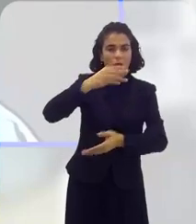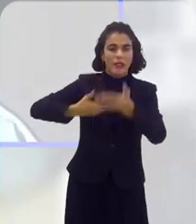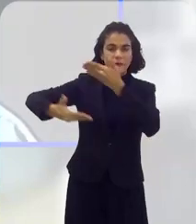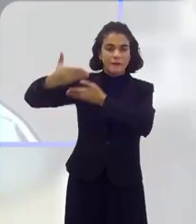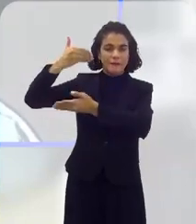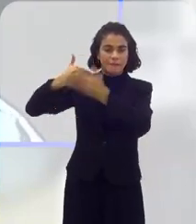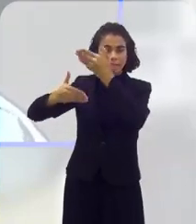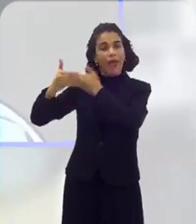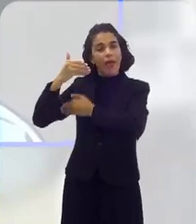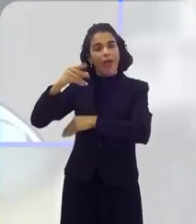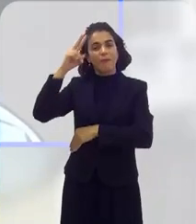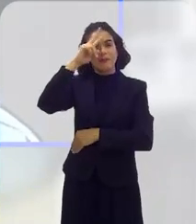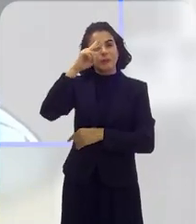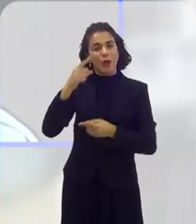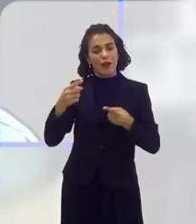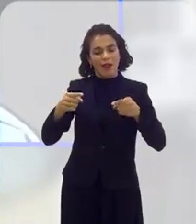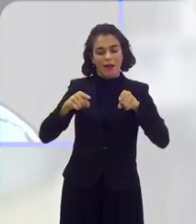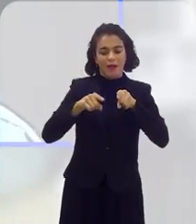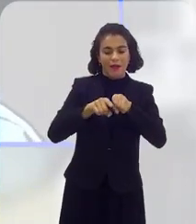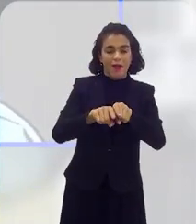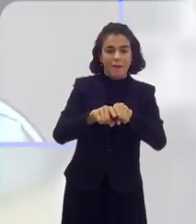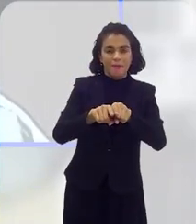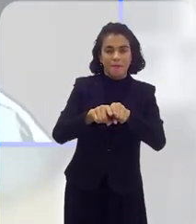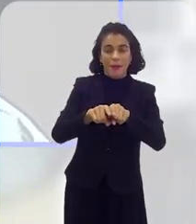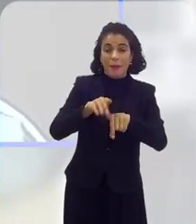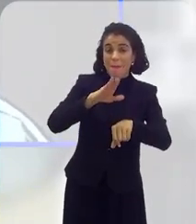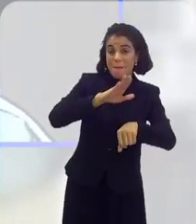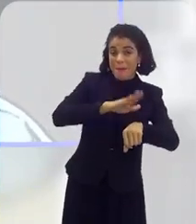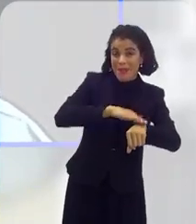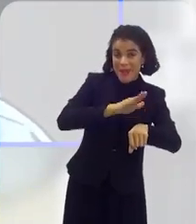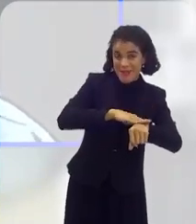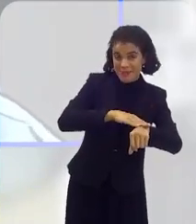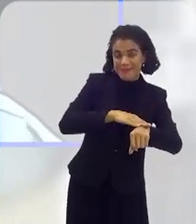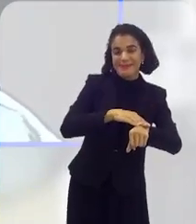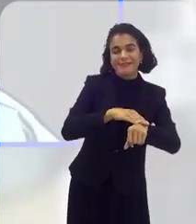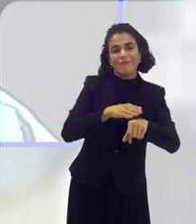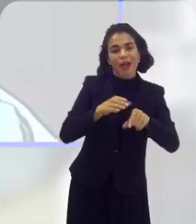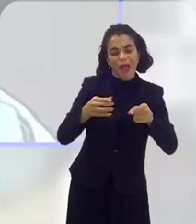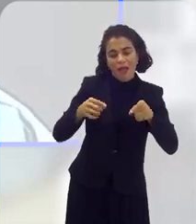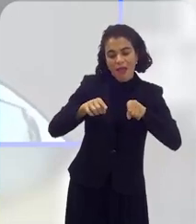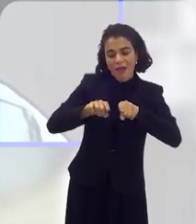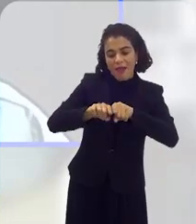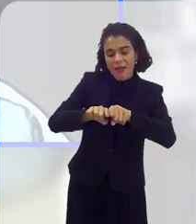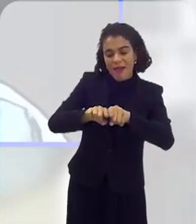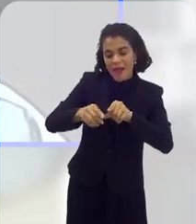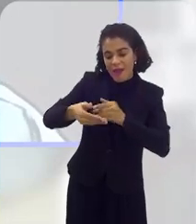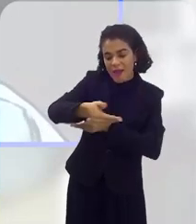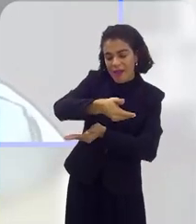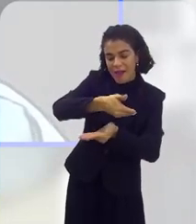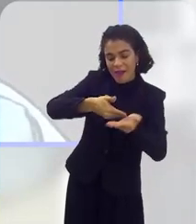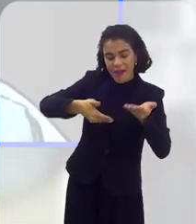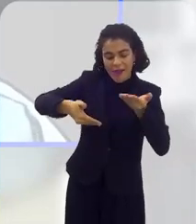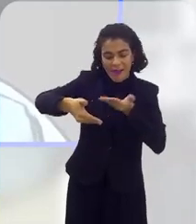uma história paralela. Então, ao mesmo tempo que elas vão convivendo,